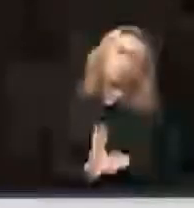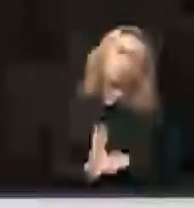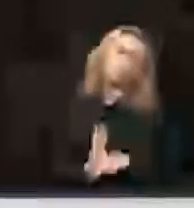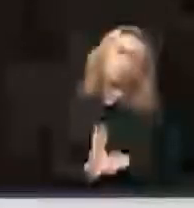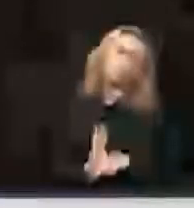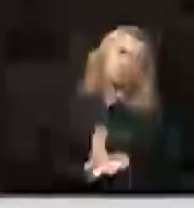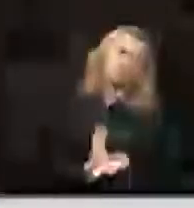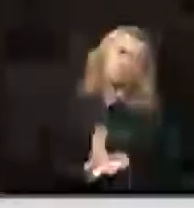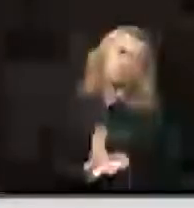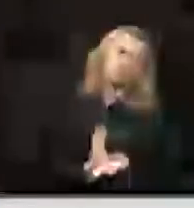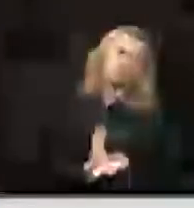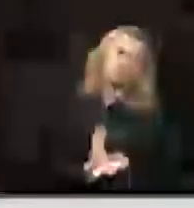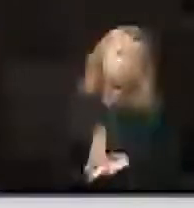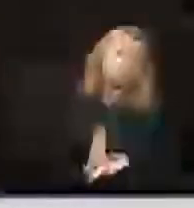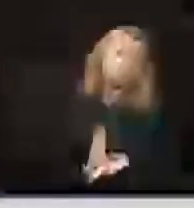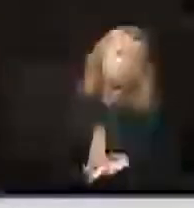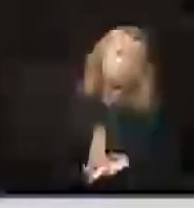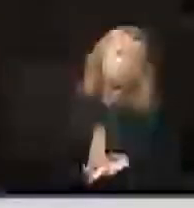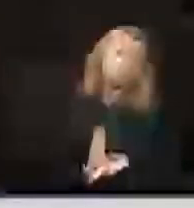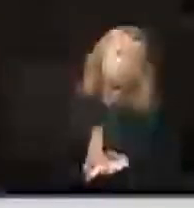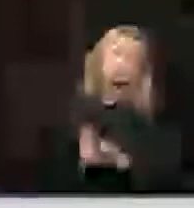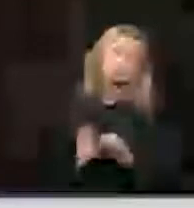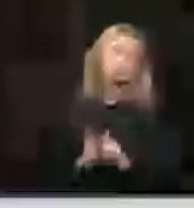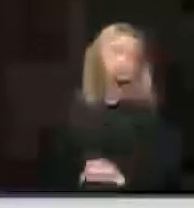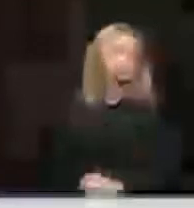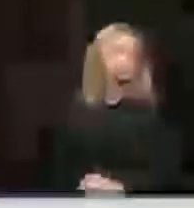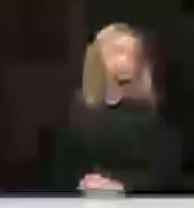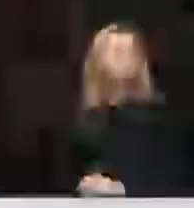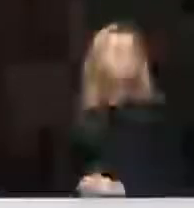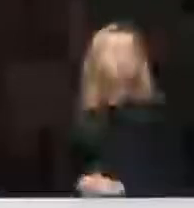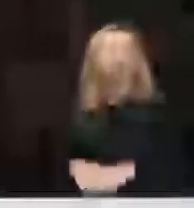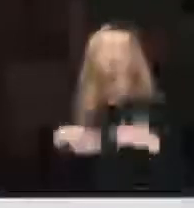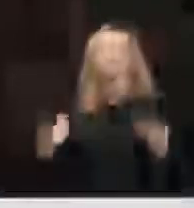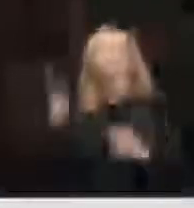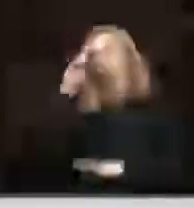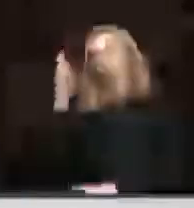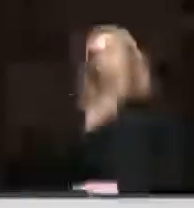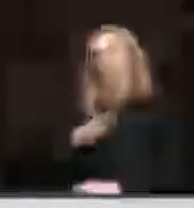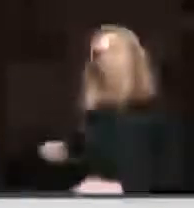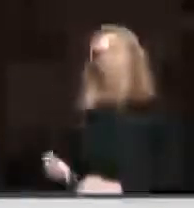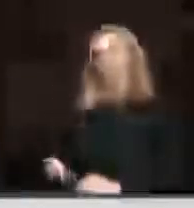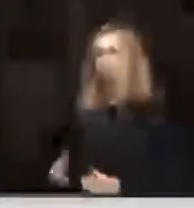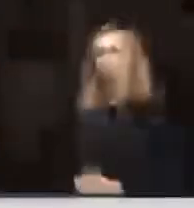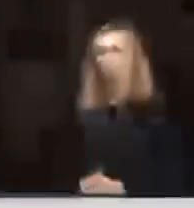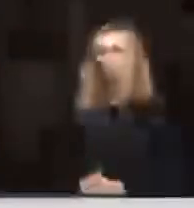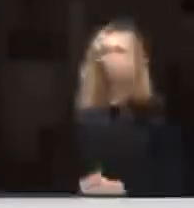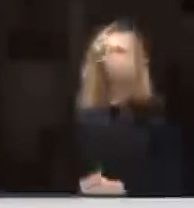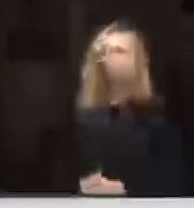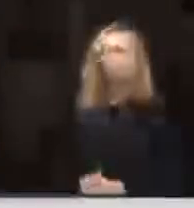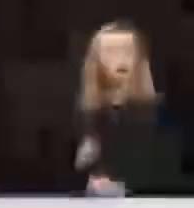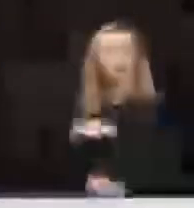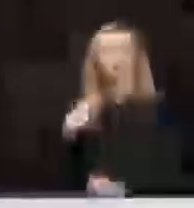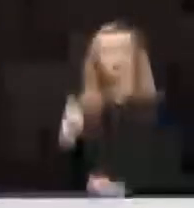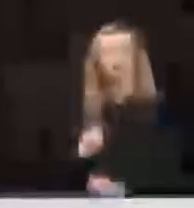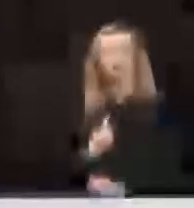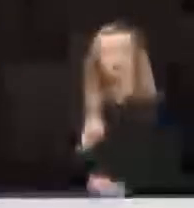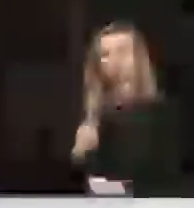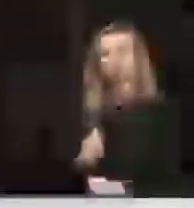quem afirma é o Sistema Globo. Então, senhor presidente, nós estamos